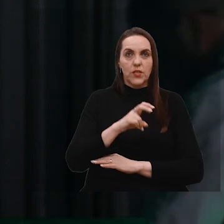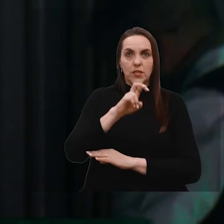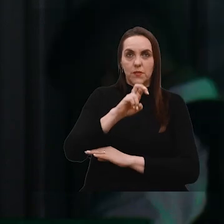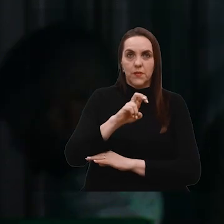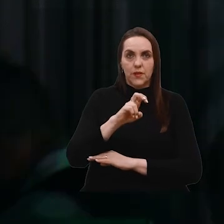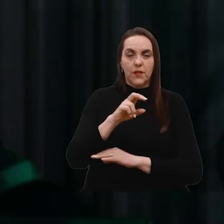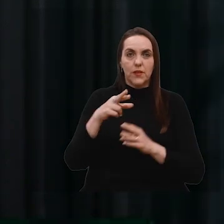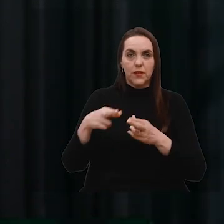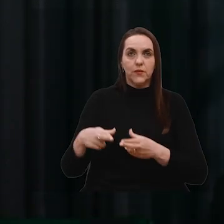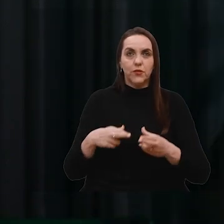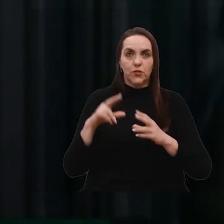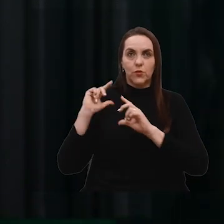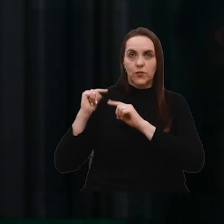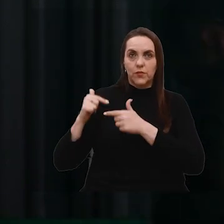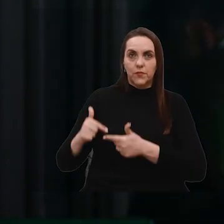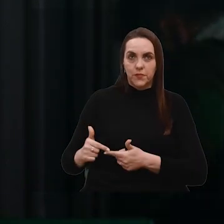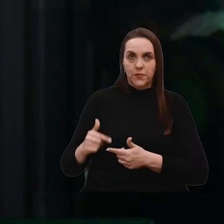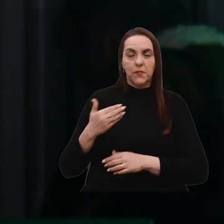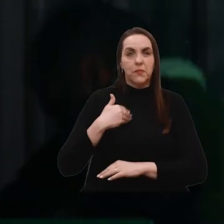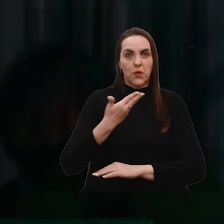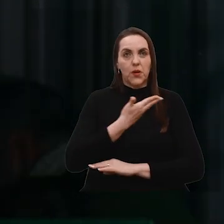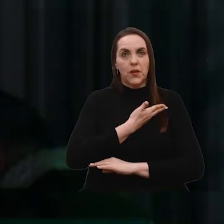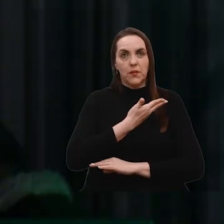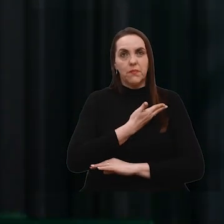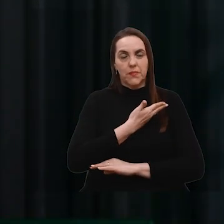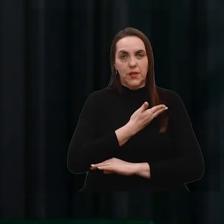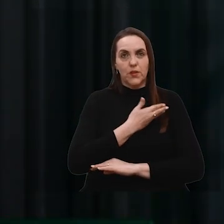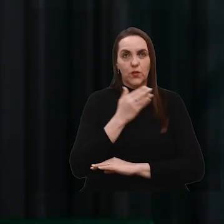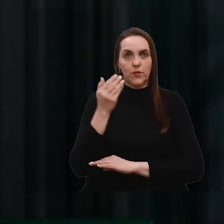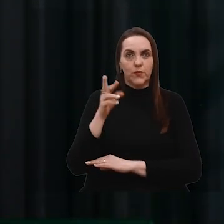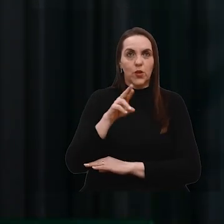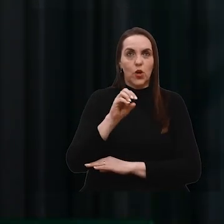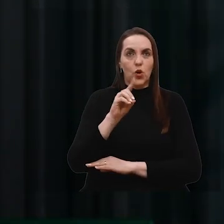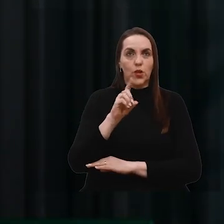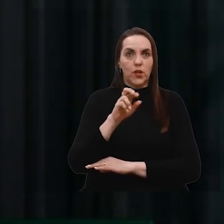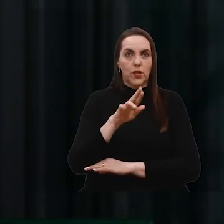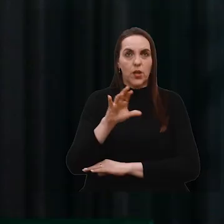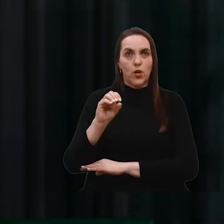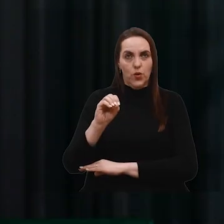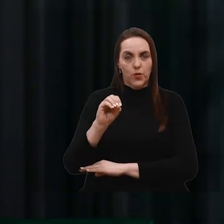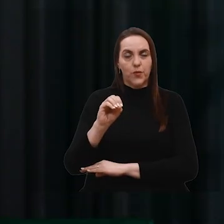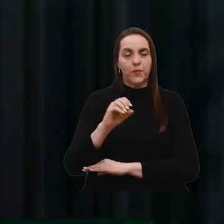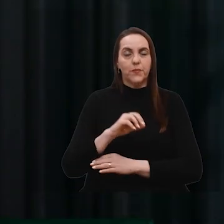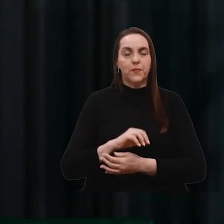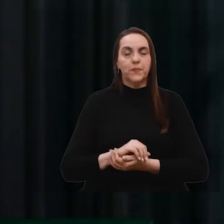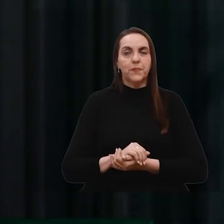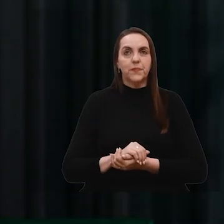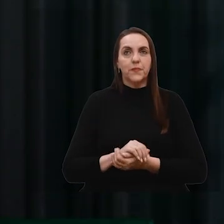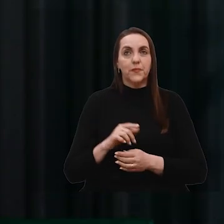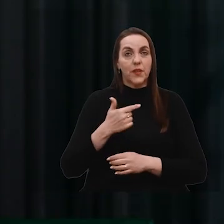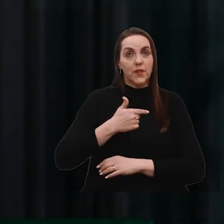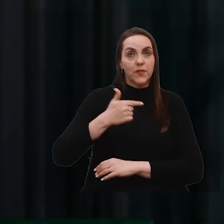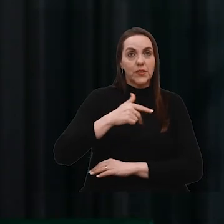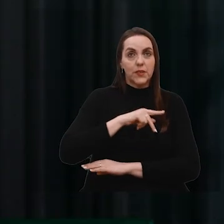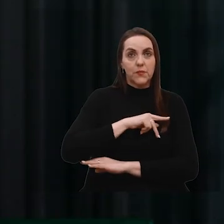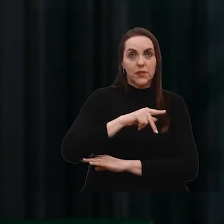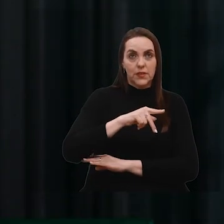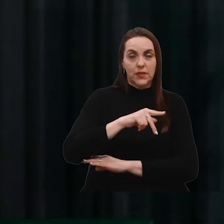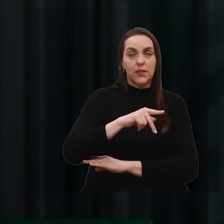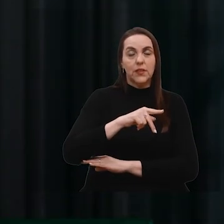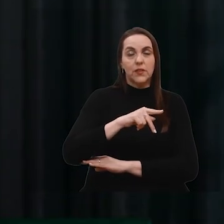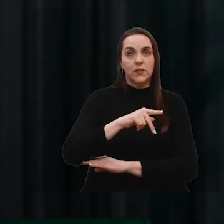ilustre coordenador da 25ª Região Tradicionalista, meu amigo, senhor Rodrigo de Macedo